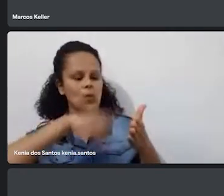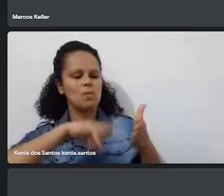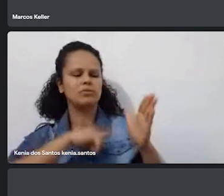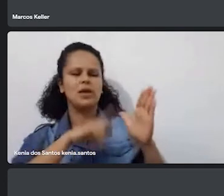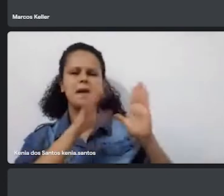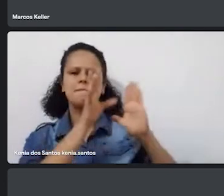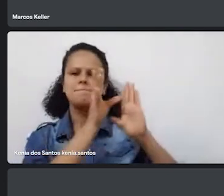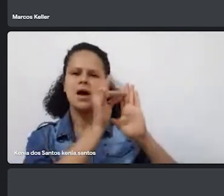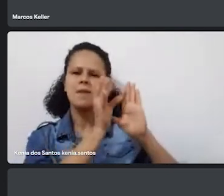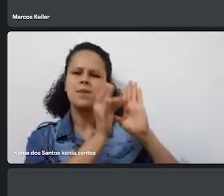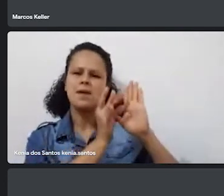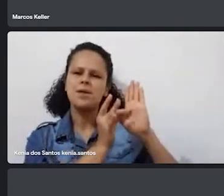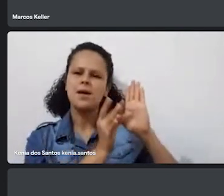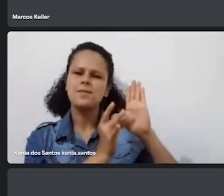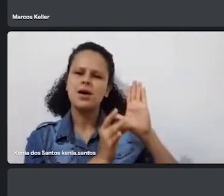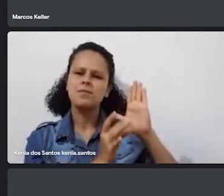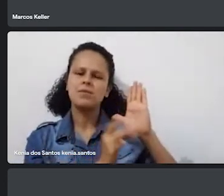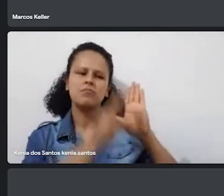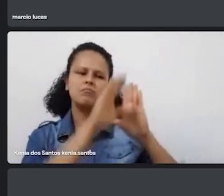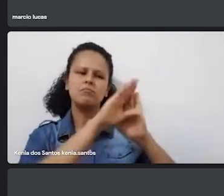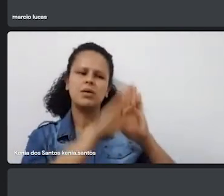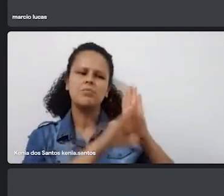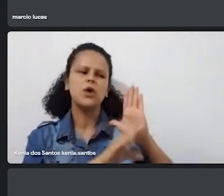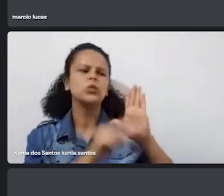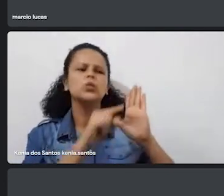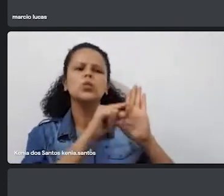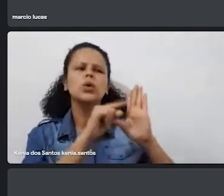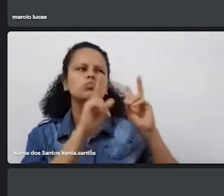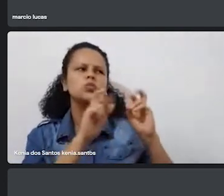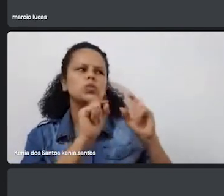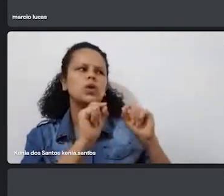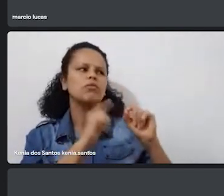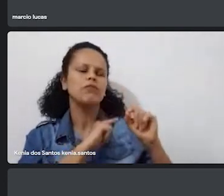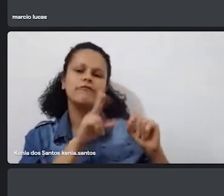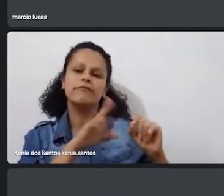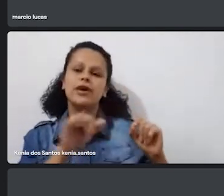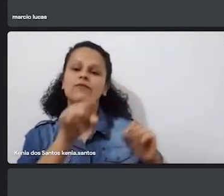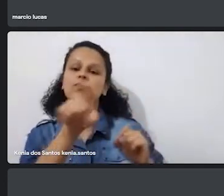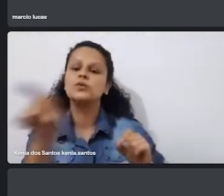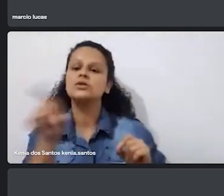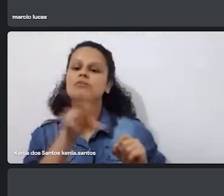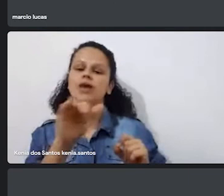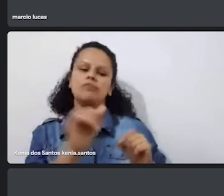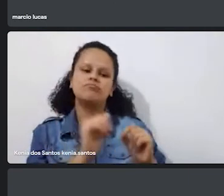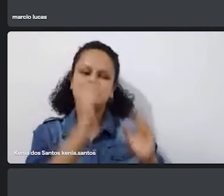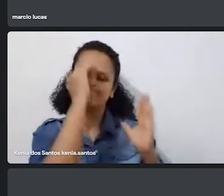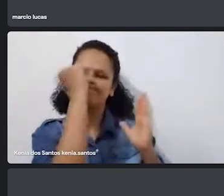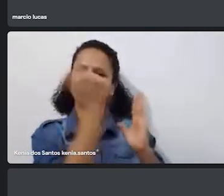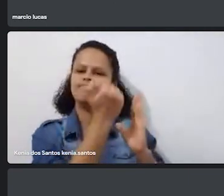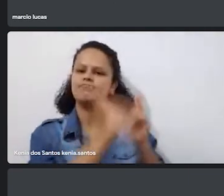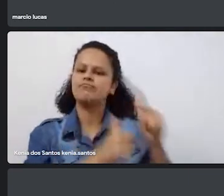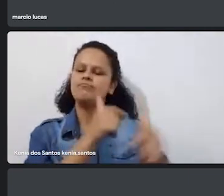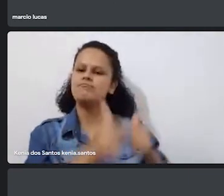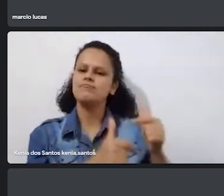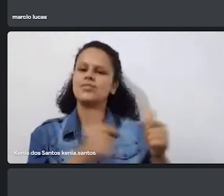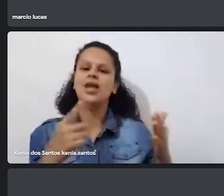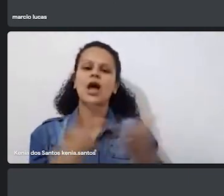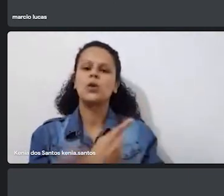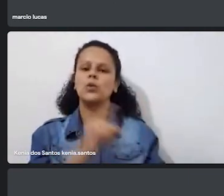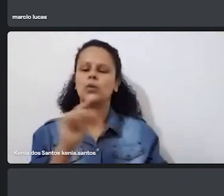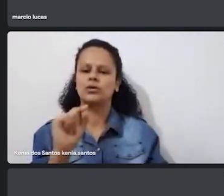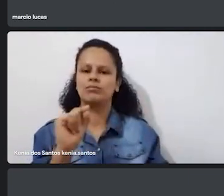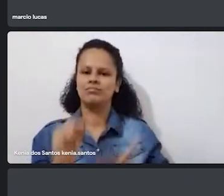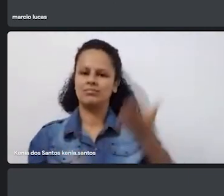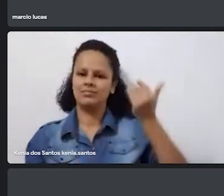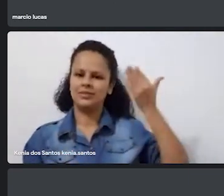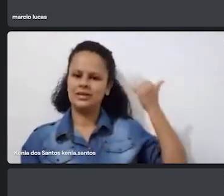passo daquela atividade, onde a forma como você tem que seguir. O que acontece?